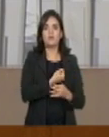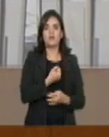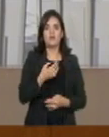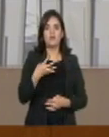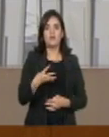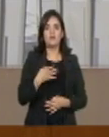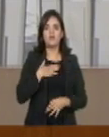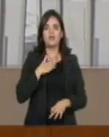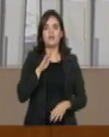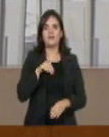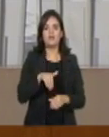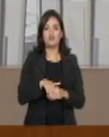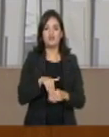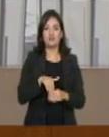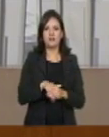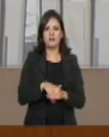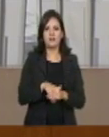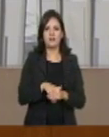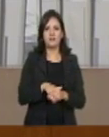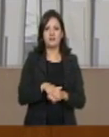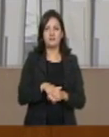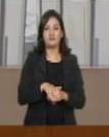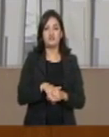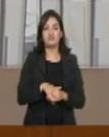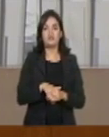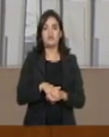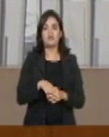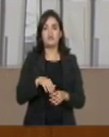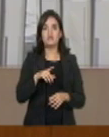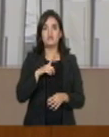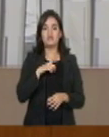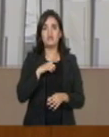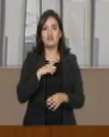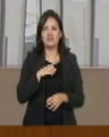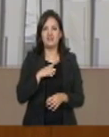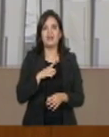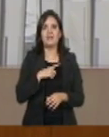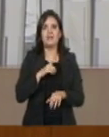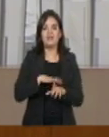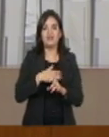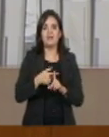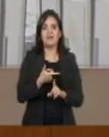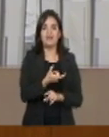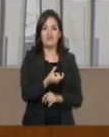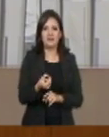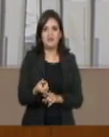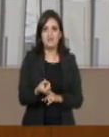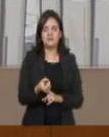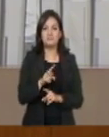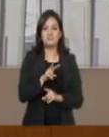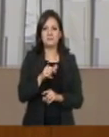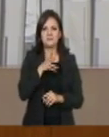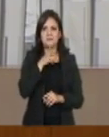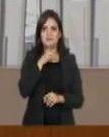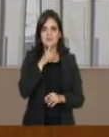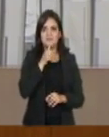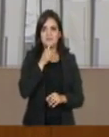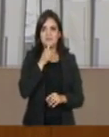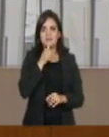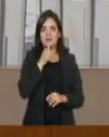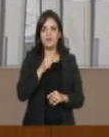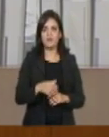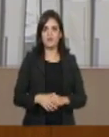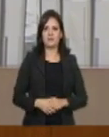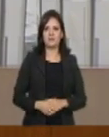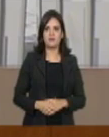Vamos um pouco mais além. Mas o item 4, que exatamente tem o seguinte título: alegações de impunidade nos tribunais